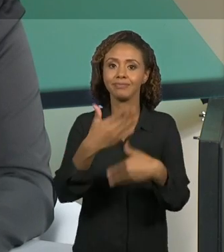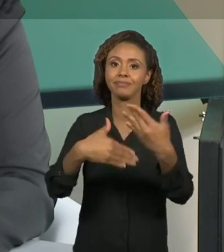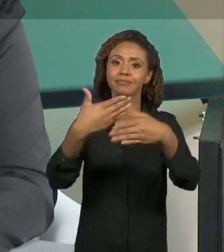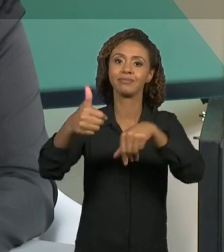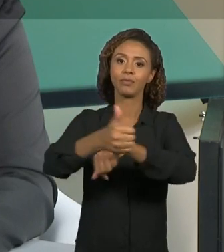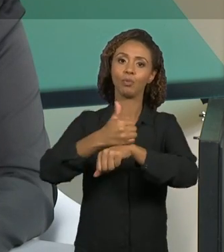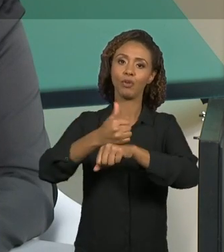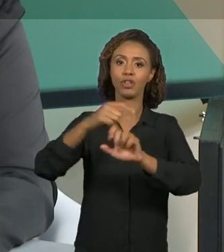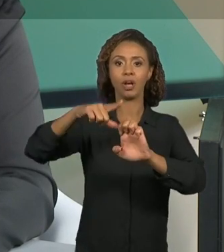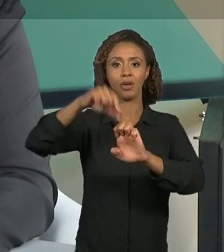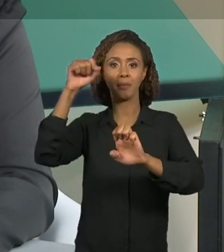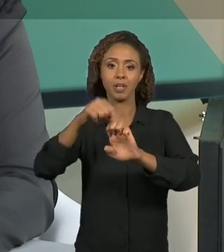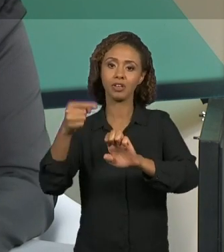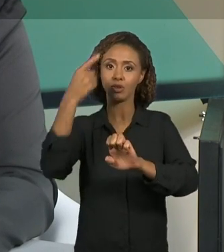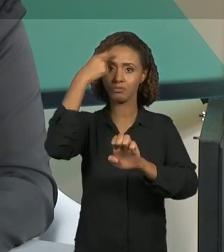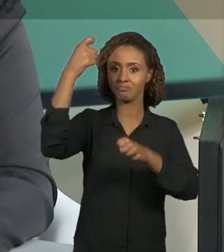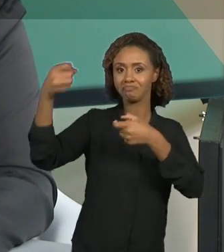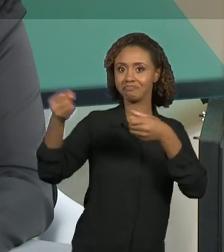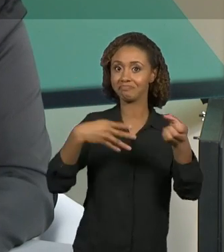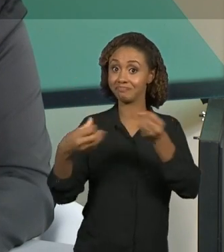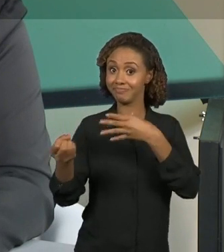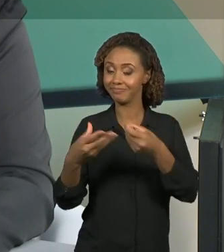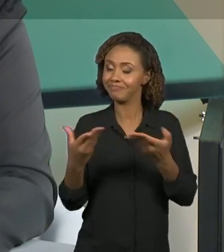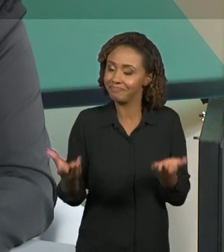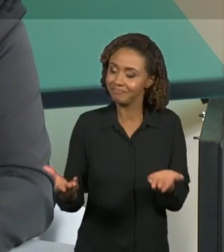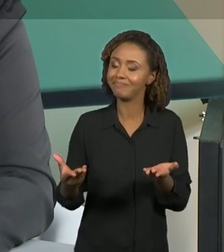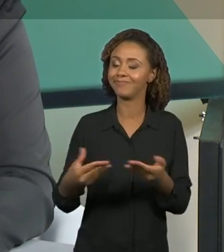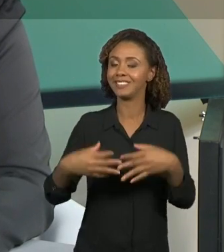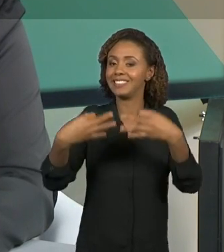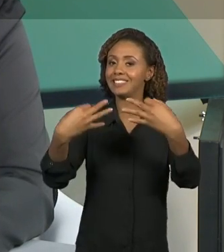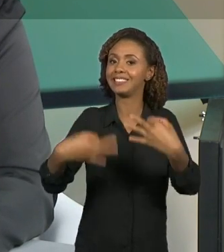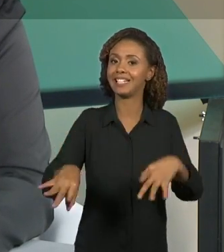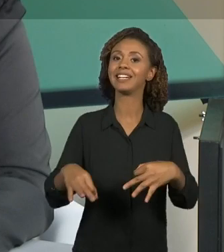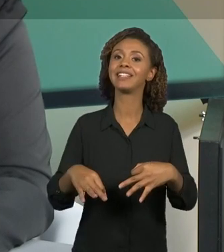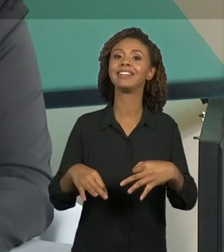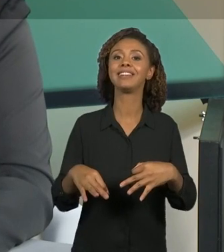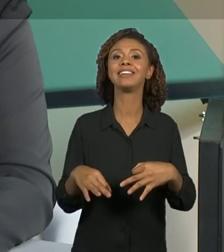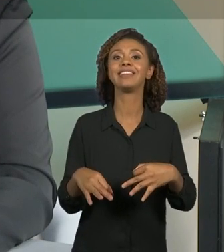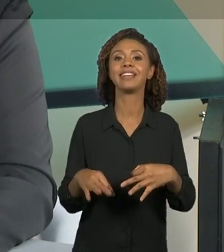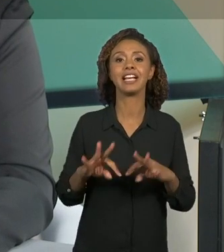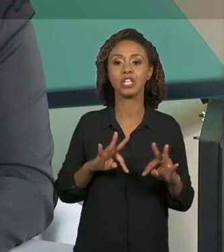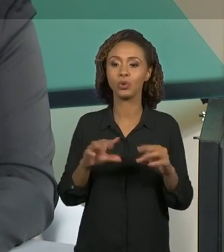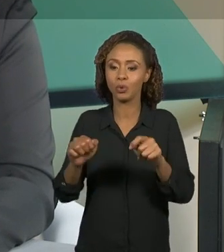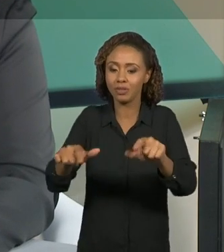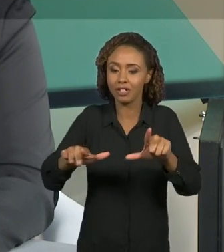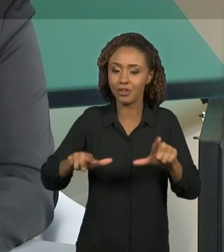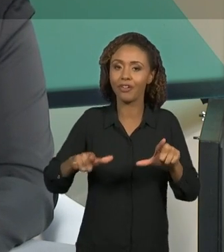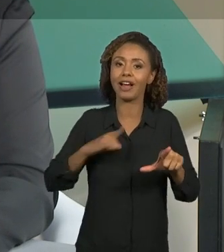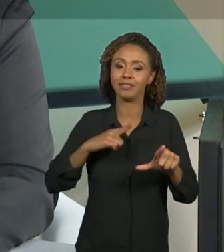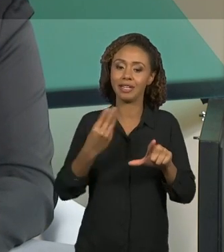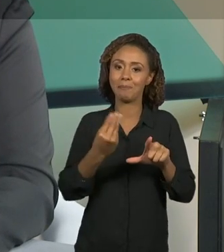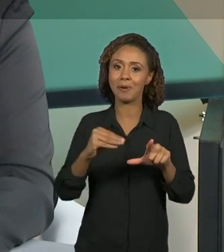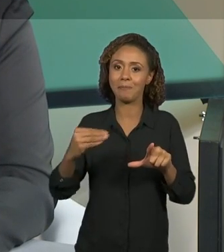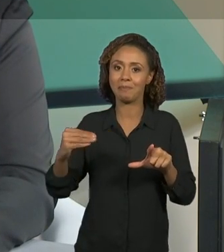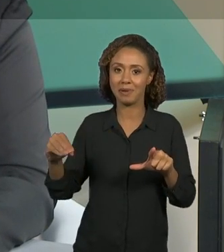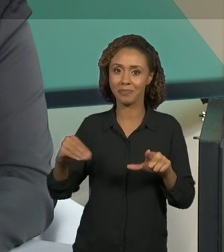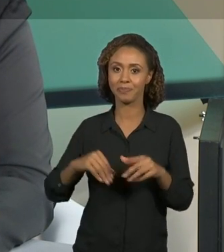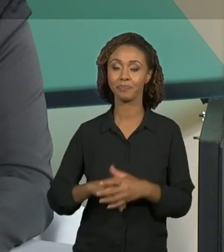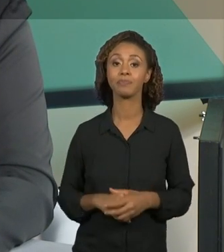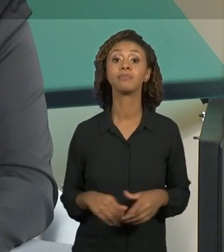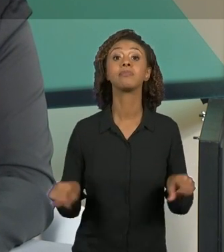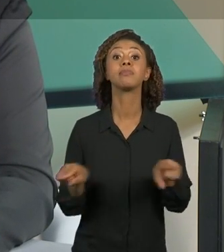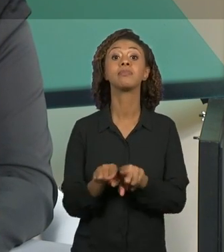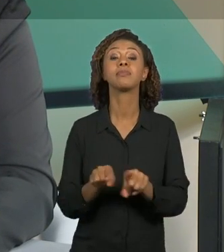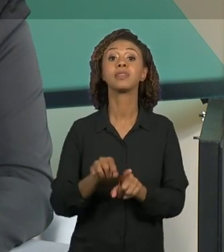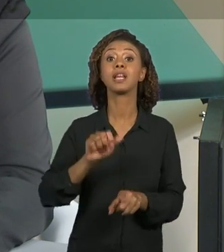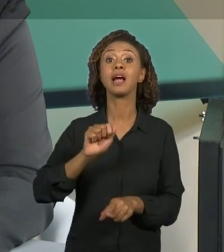um profissional empreendedor e inovador então com certeza teremos as nossas validações todas tá aí eu venho para cá com